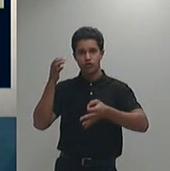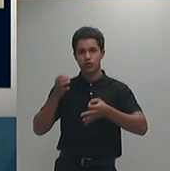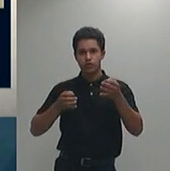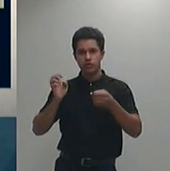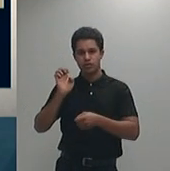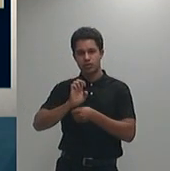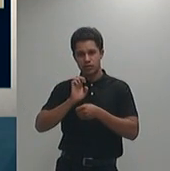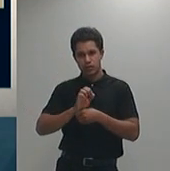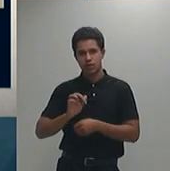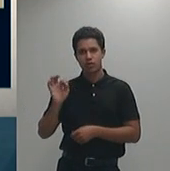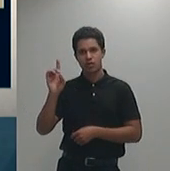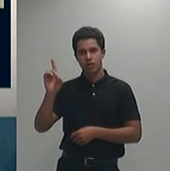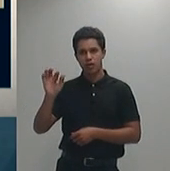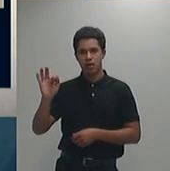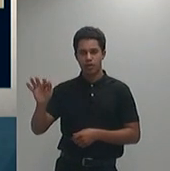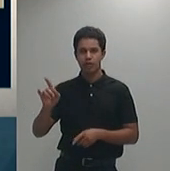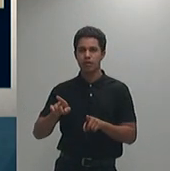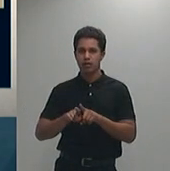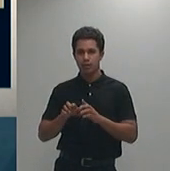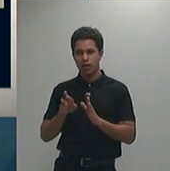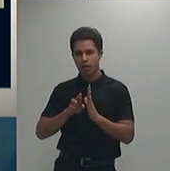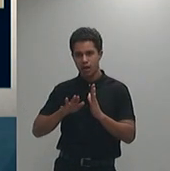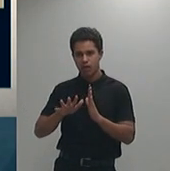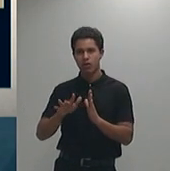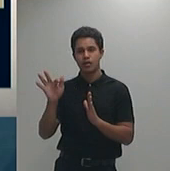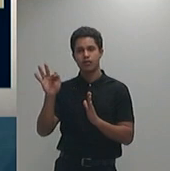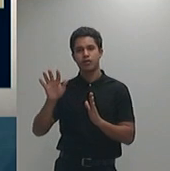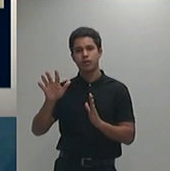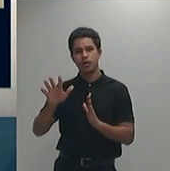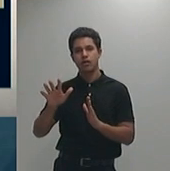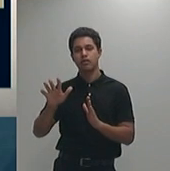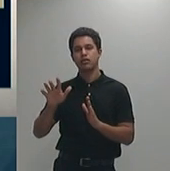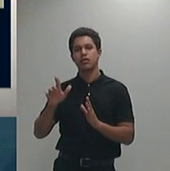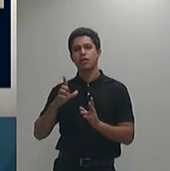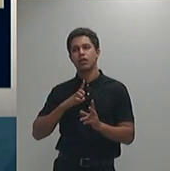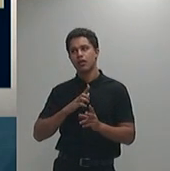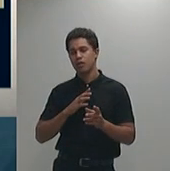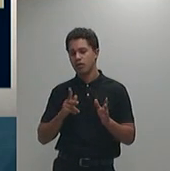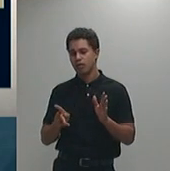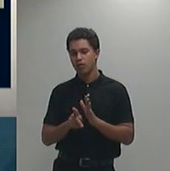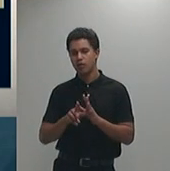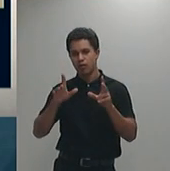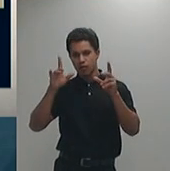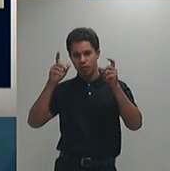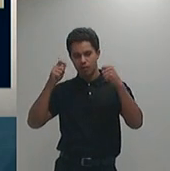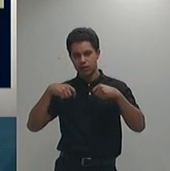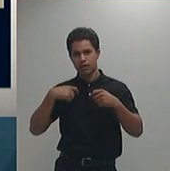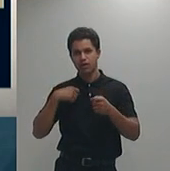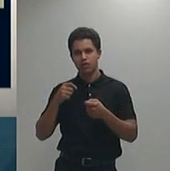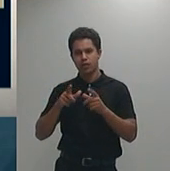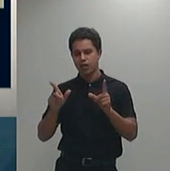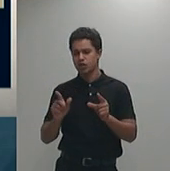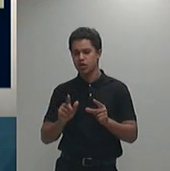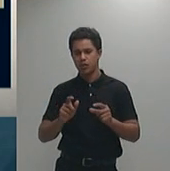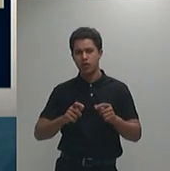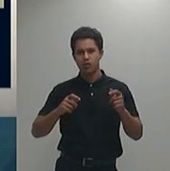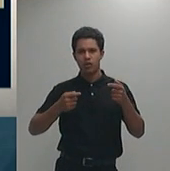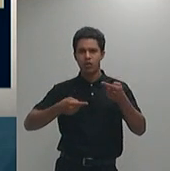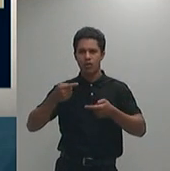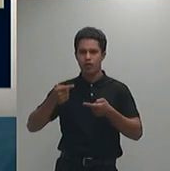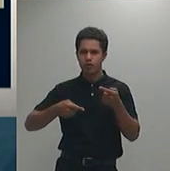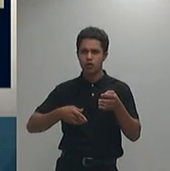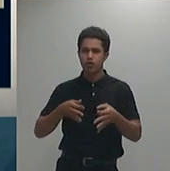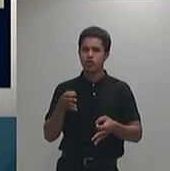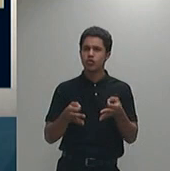e tribunais regionais federais residualmente tem como pertence a para dirimir conflito de competência entre juízos a